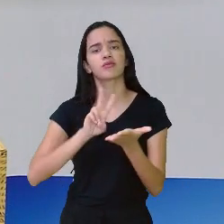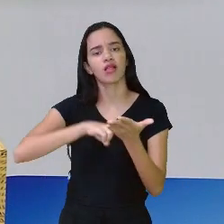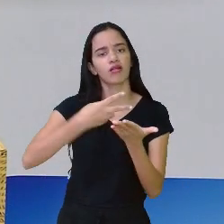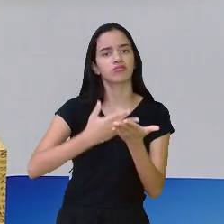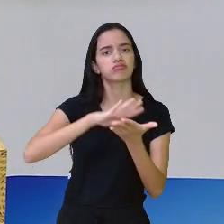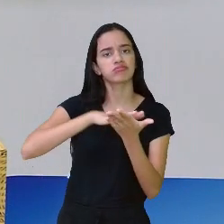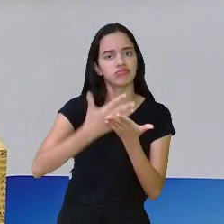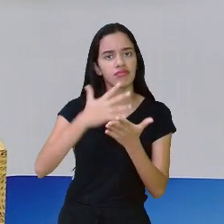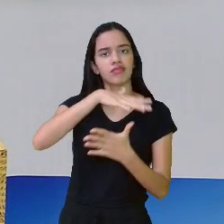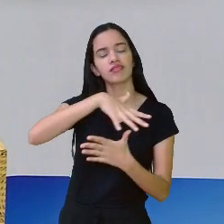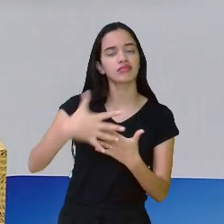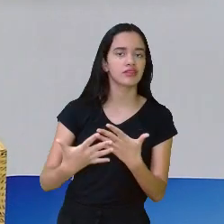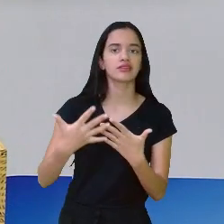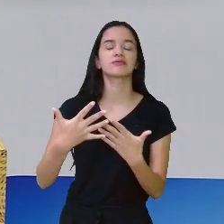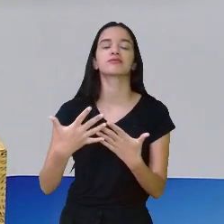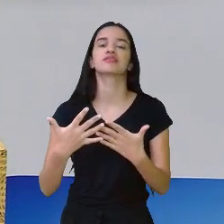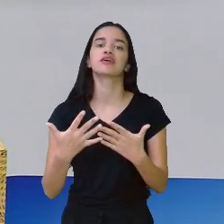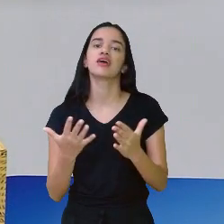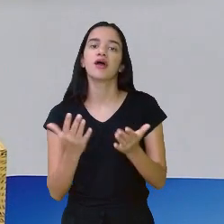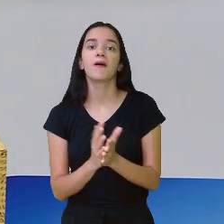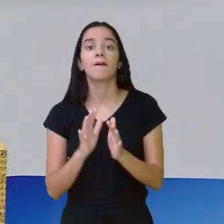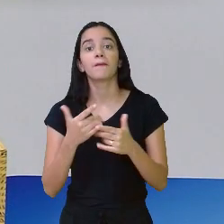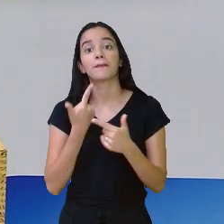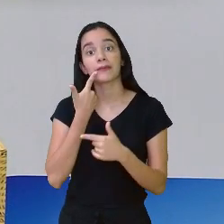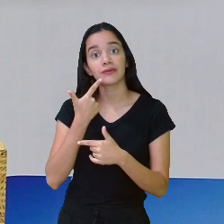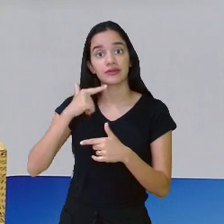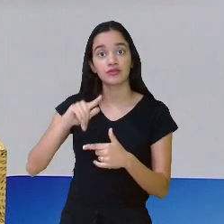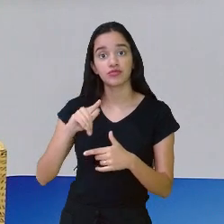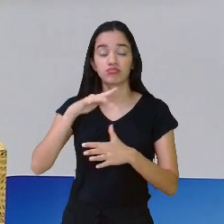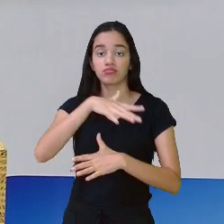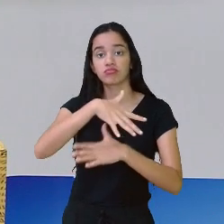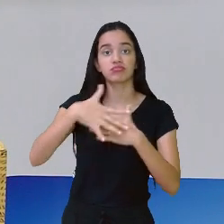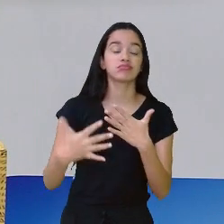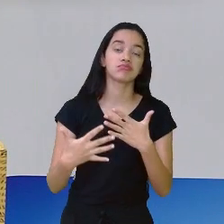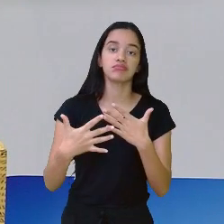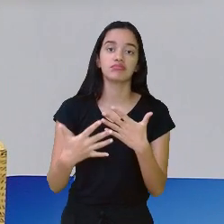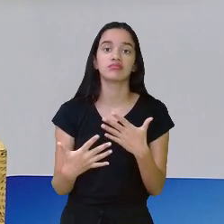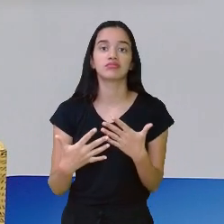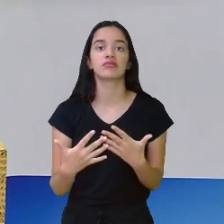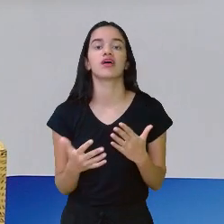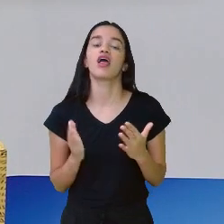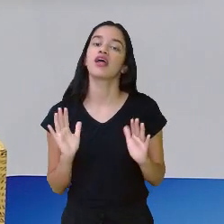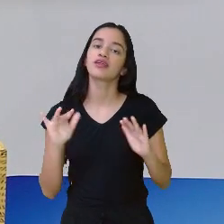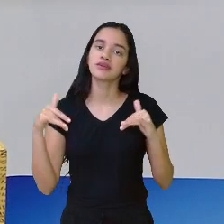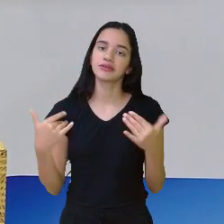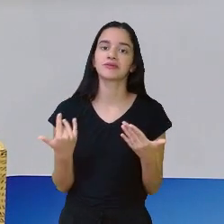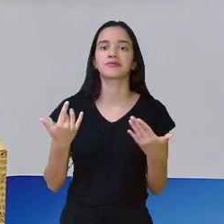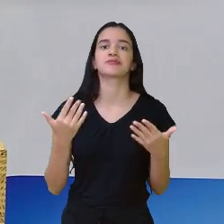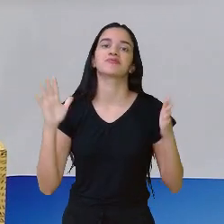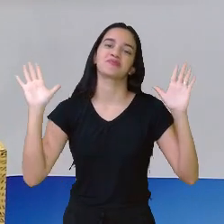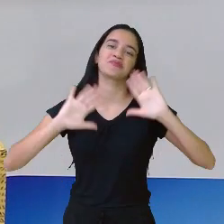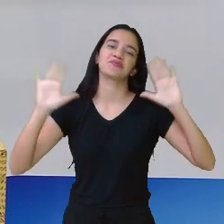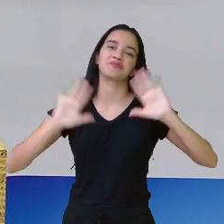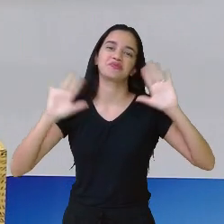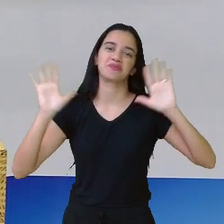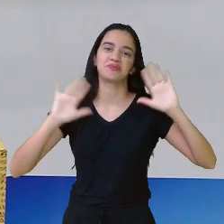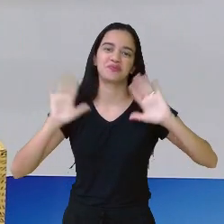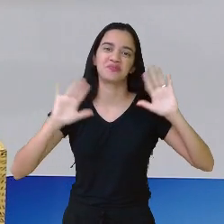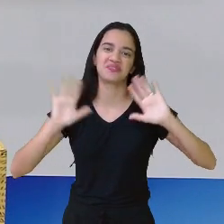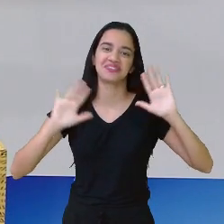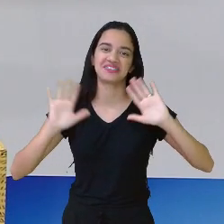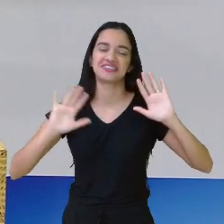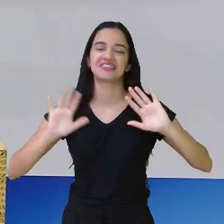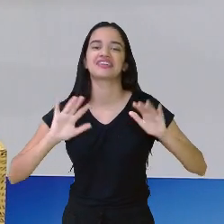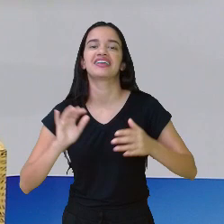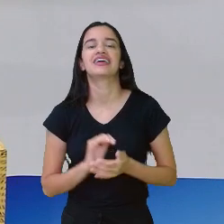conosco, para traduzir para a linguagem brasileira de sinais, que é a Libras. Então, nós temos aqui, deixa eu ver, e aí levantando a